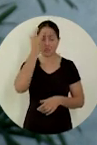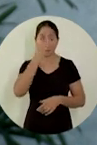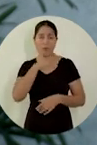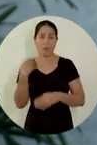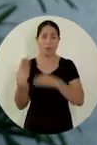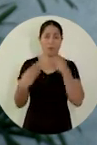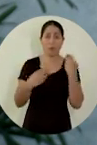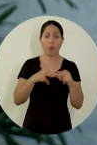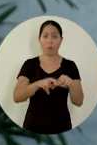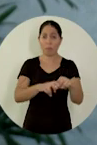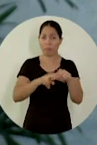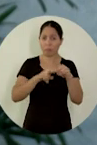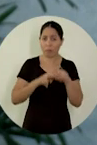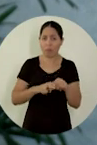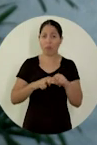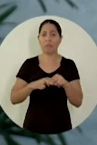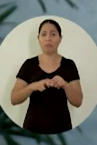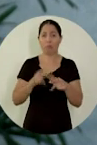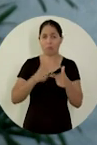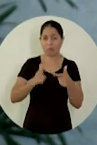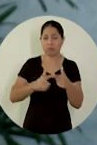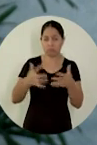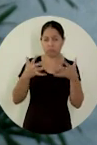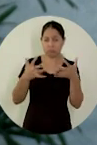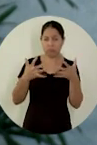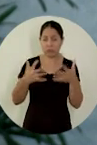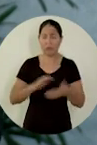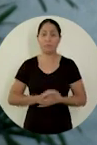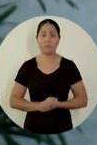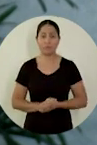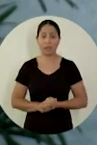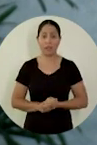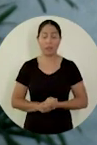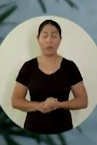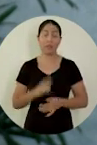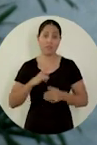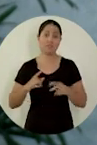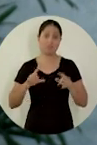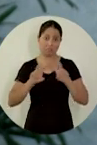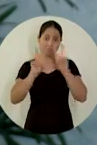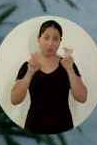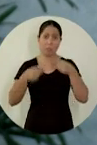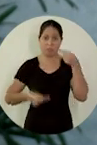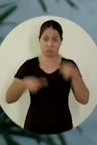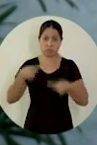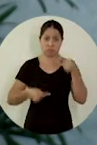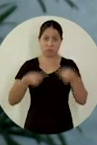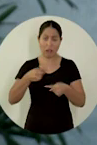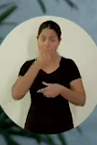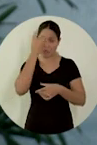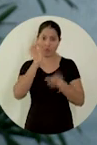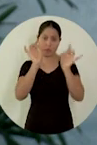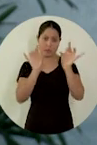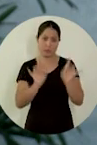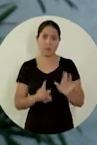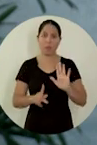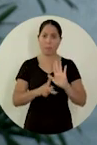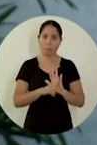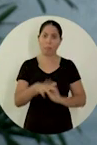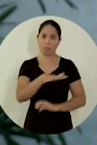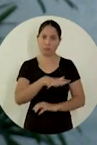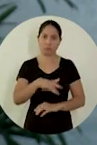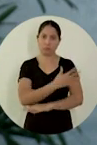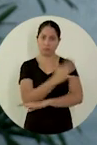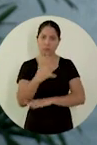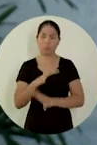de pessoas morrem em todo o mundo prematuramente devido à poluição do ar. Para discutir o assunto, especialistas em